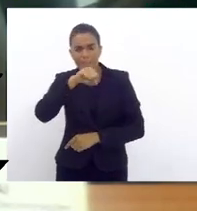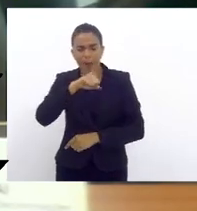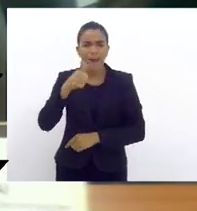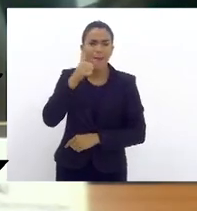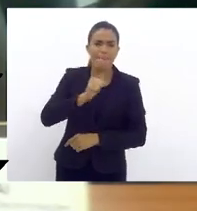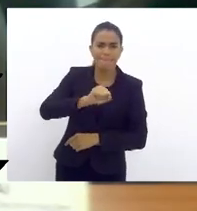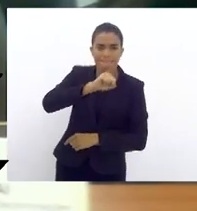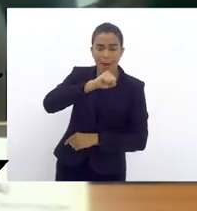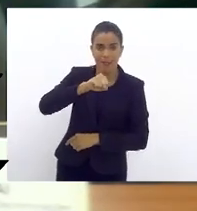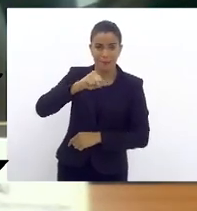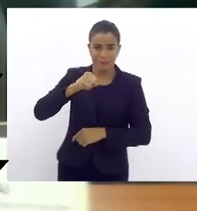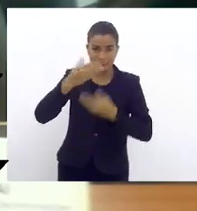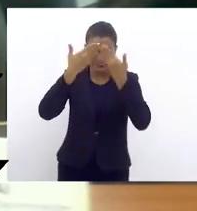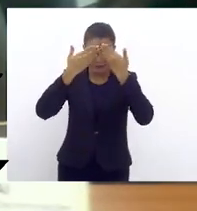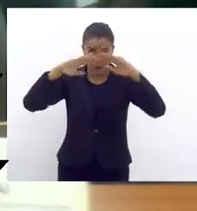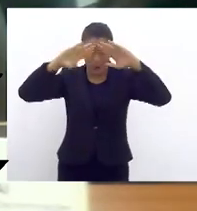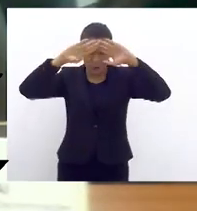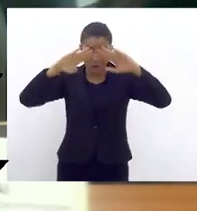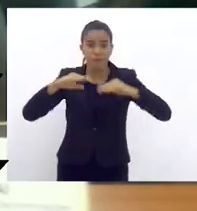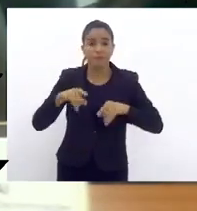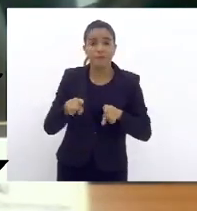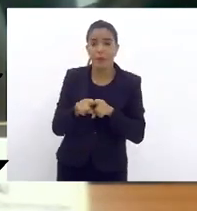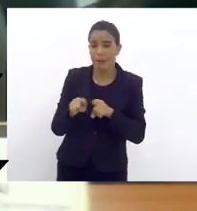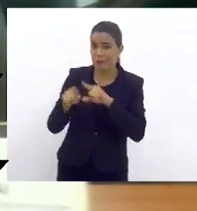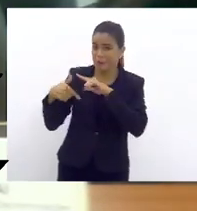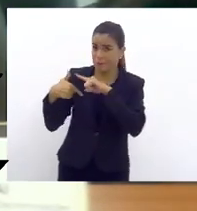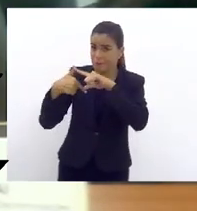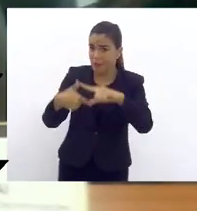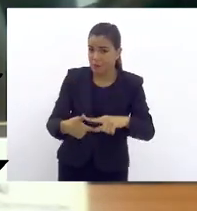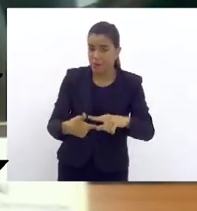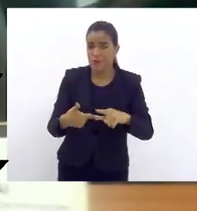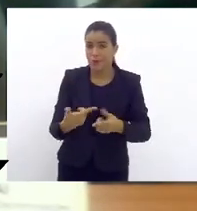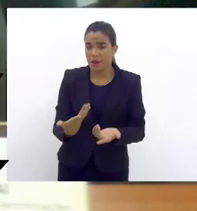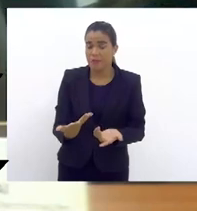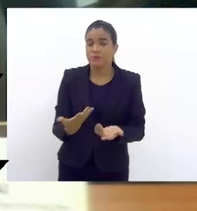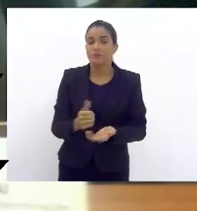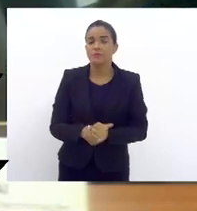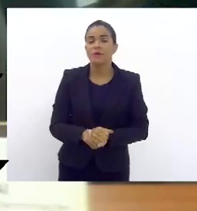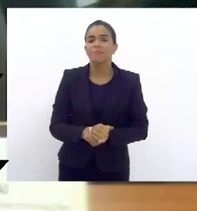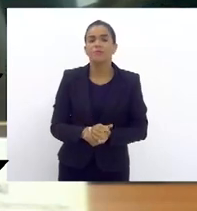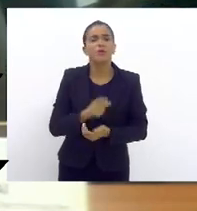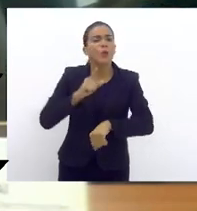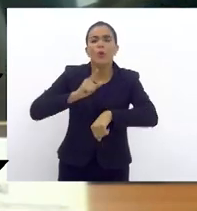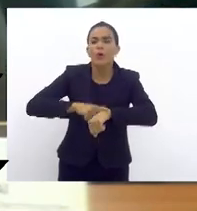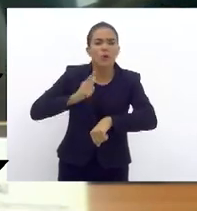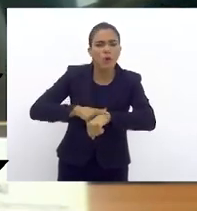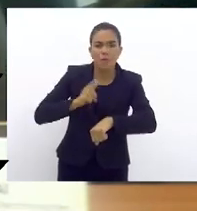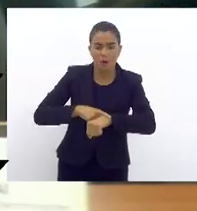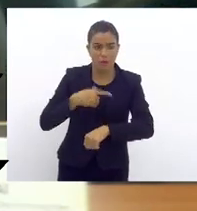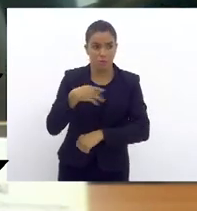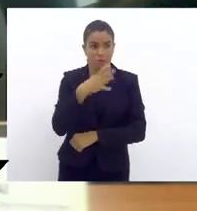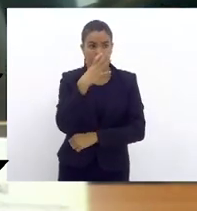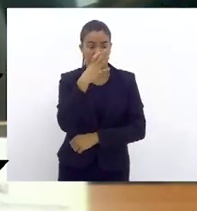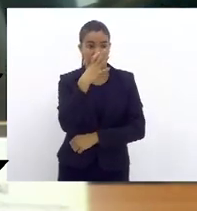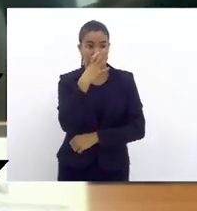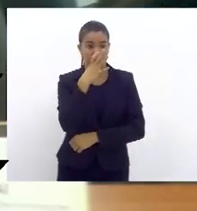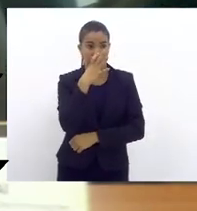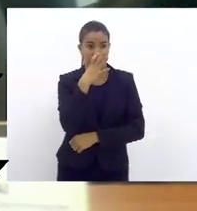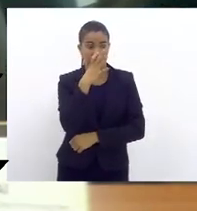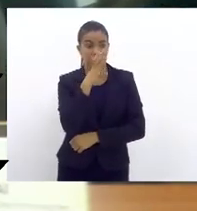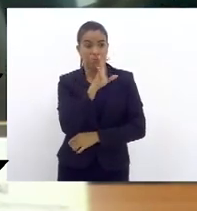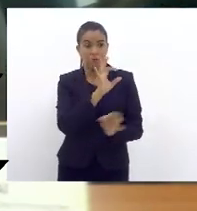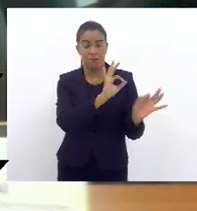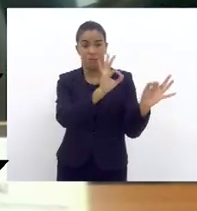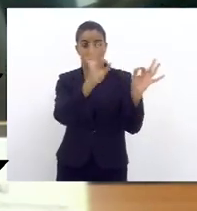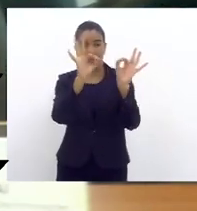eram em comunidades tradicionais e que desde o momento em que nós assistimos A Escalada